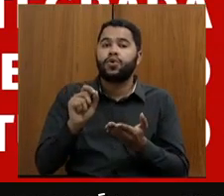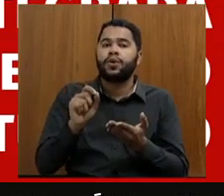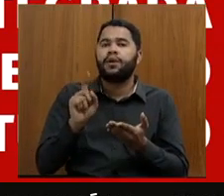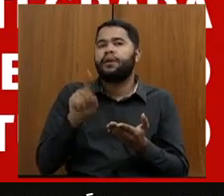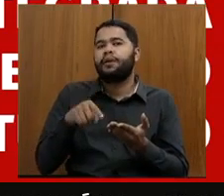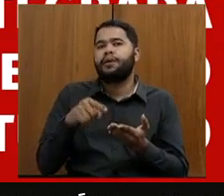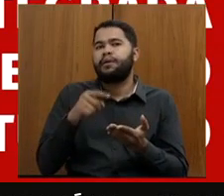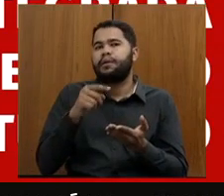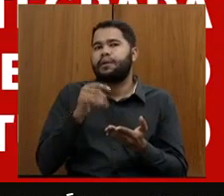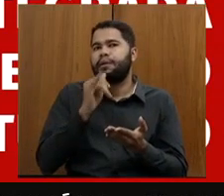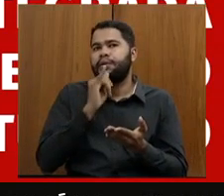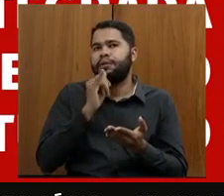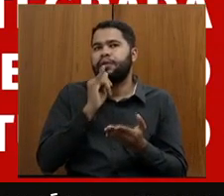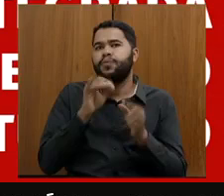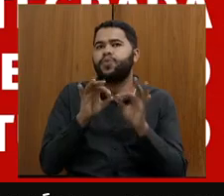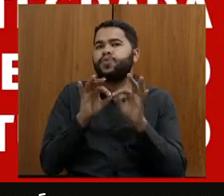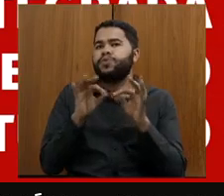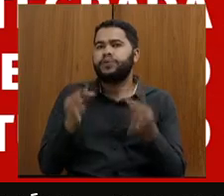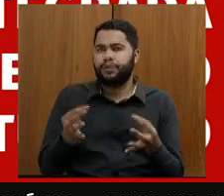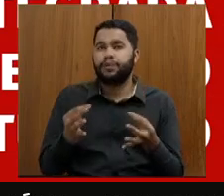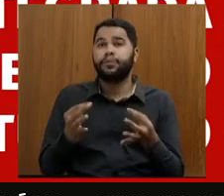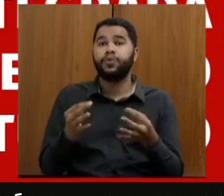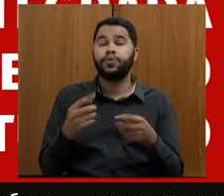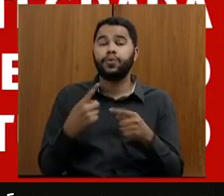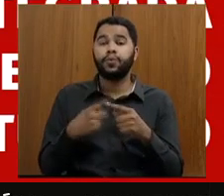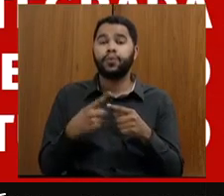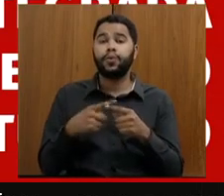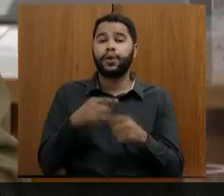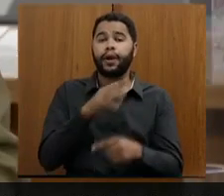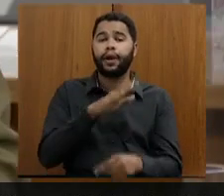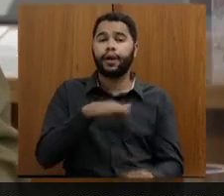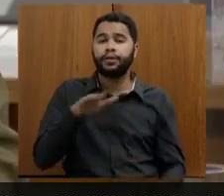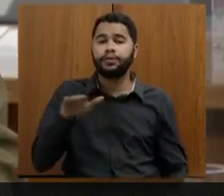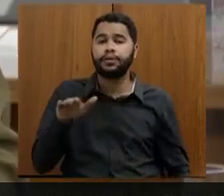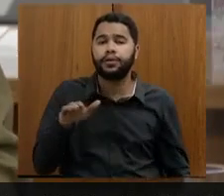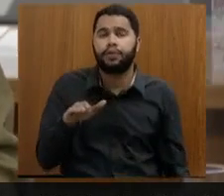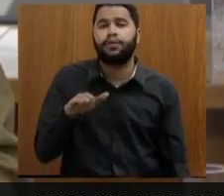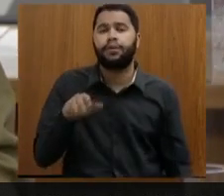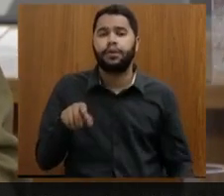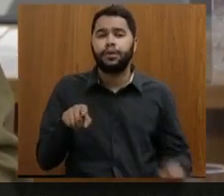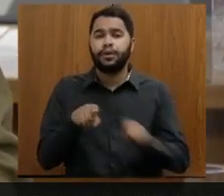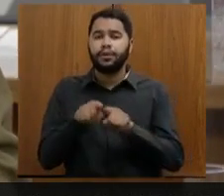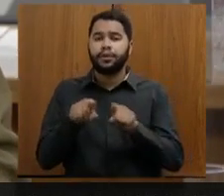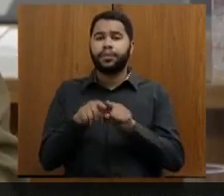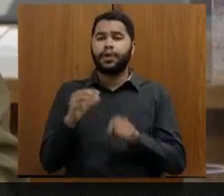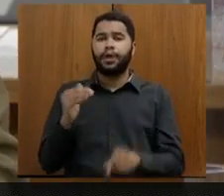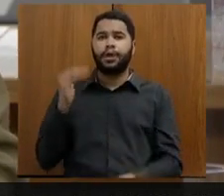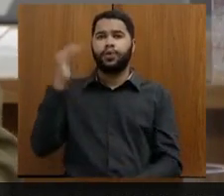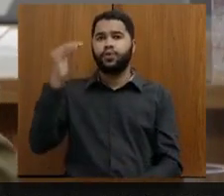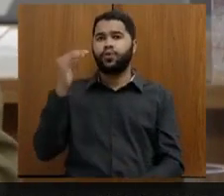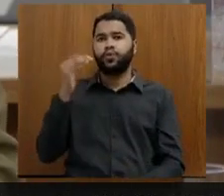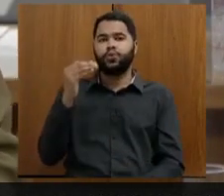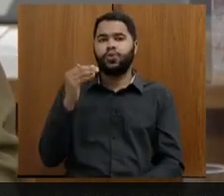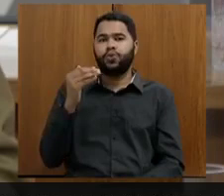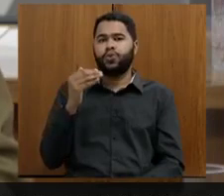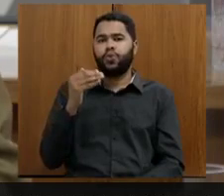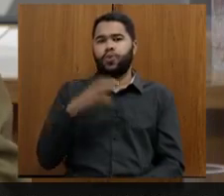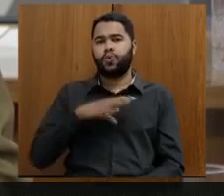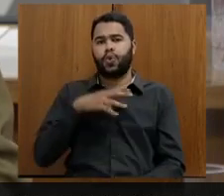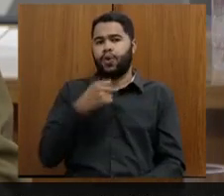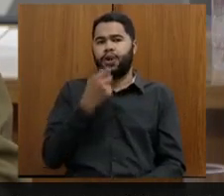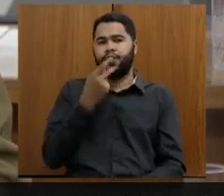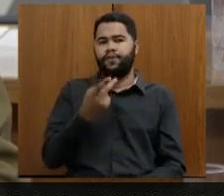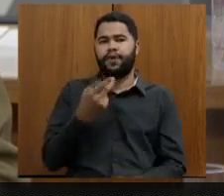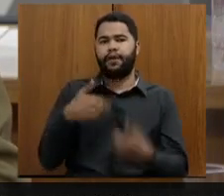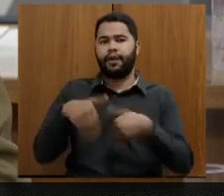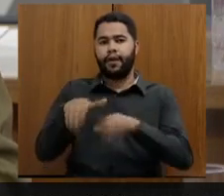um chamariz né vou usar esse tempo bem simples aqui porque as crianças e os adultos né que não tem coragem de falar que vai e leva a criança